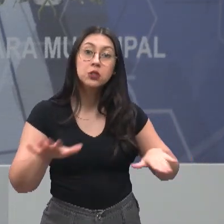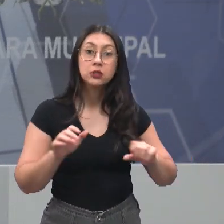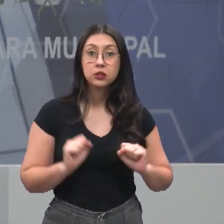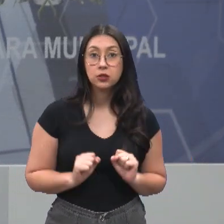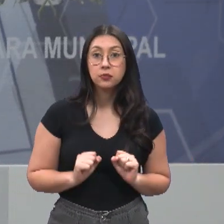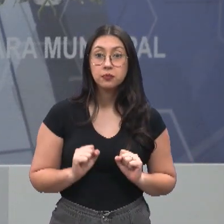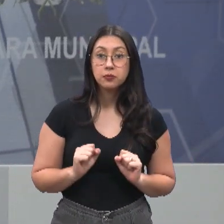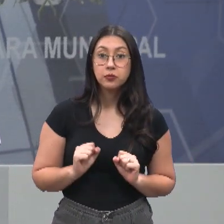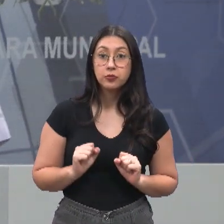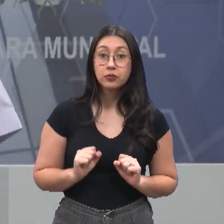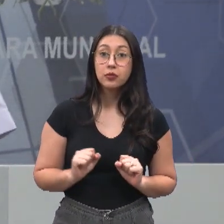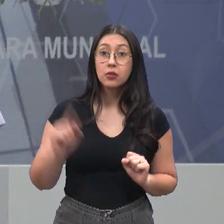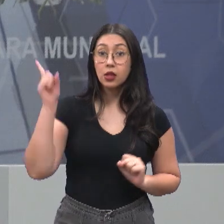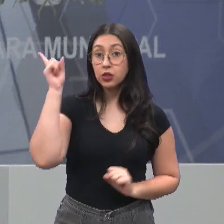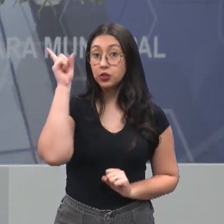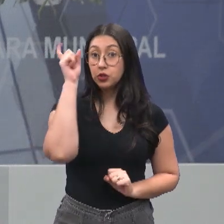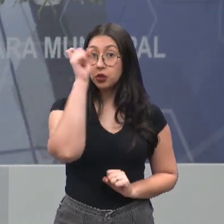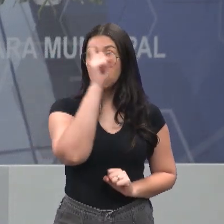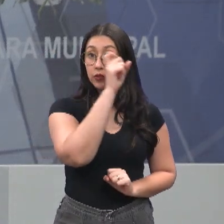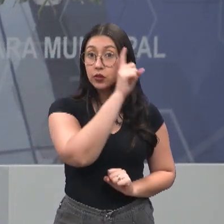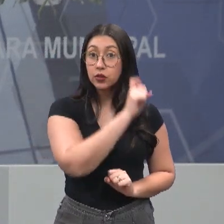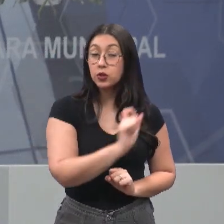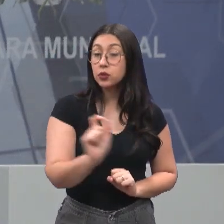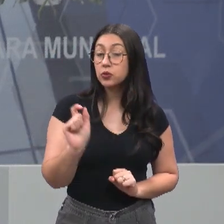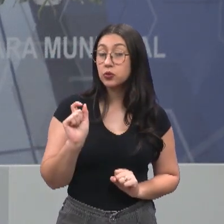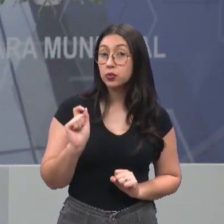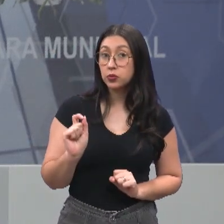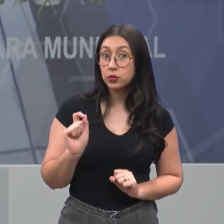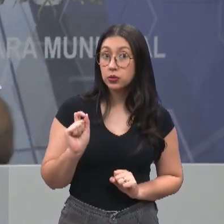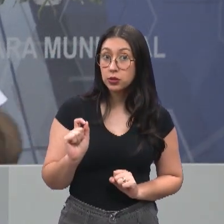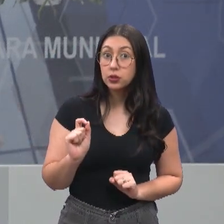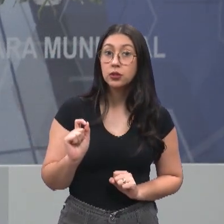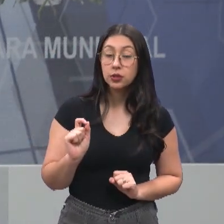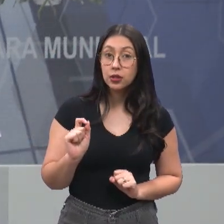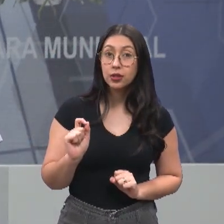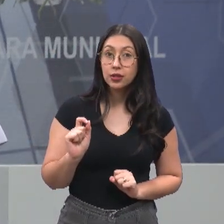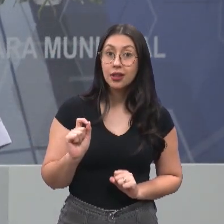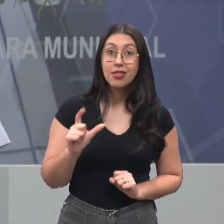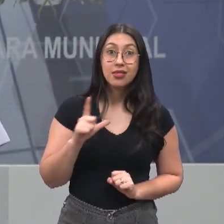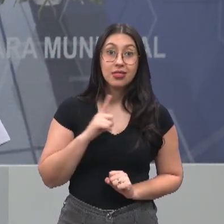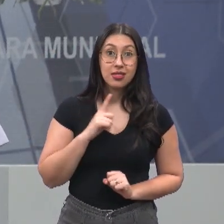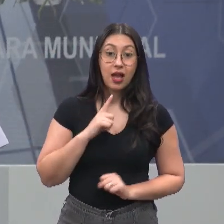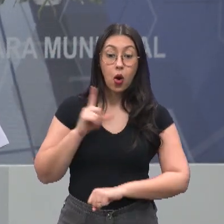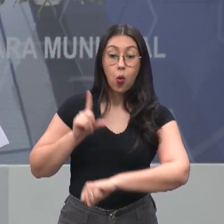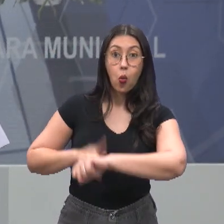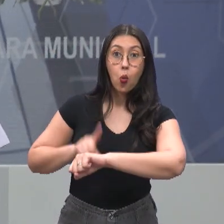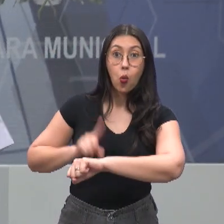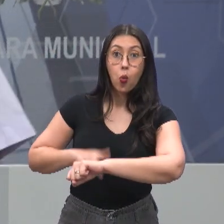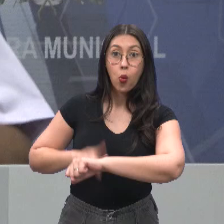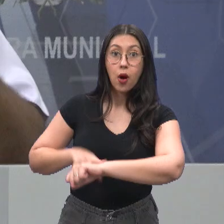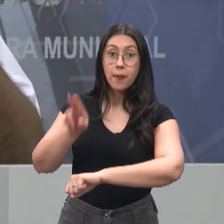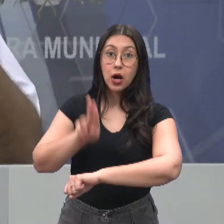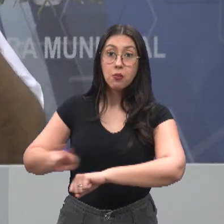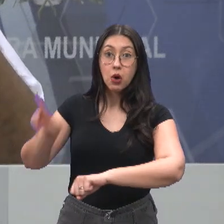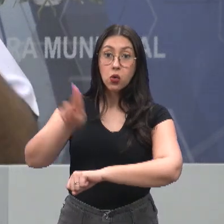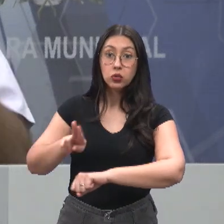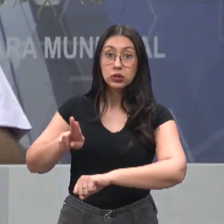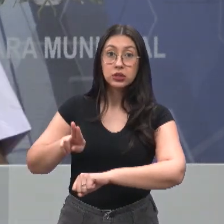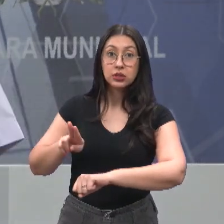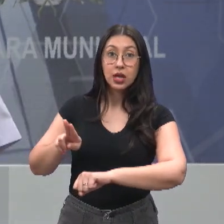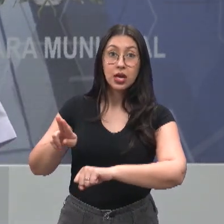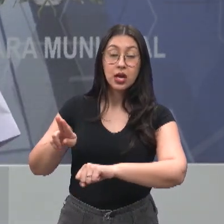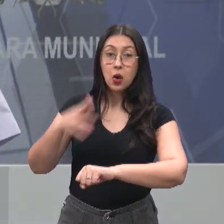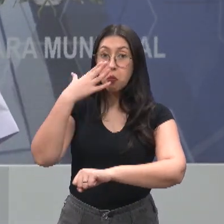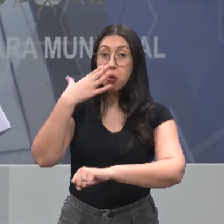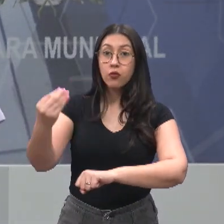E a dificuldade deles é que eles têm um tempo de uso desse veículo. Às vezes o veículo em